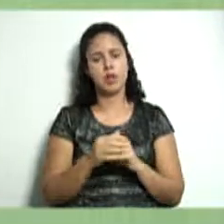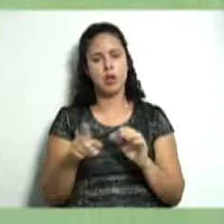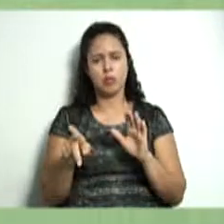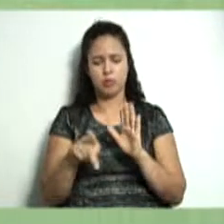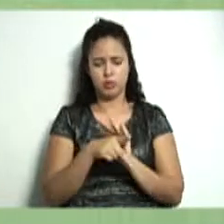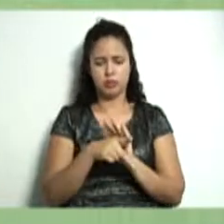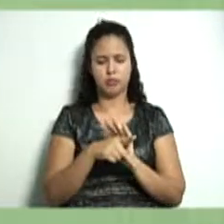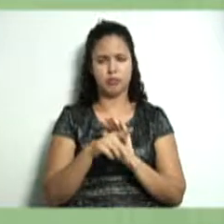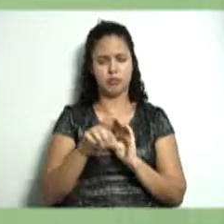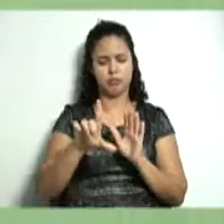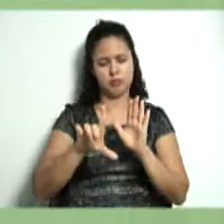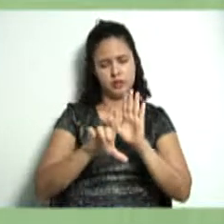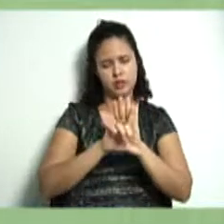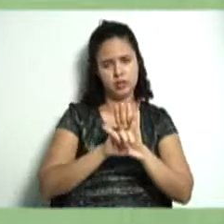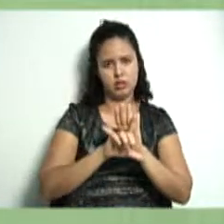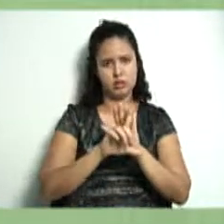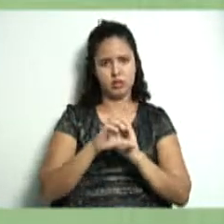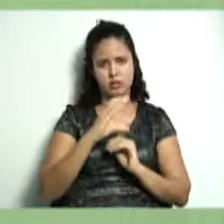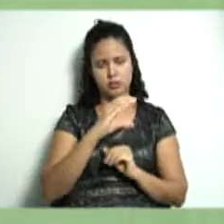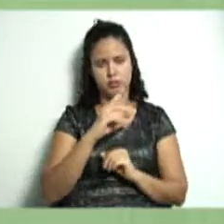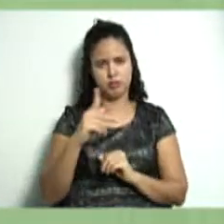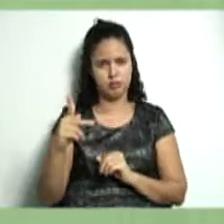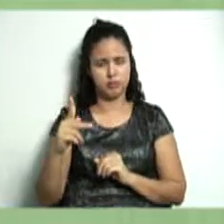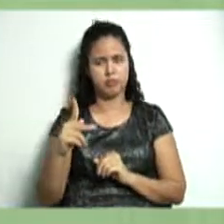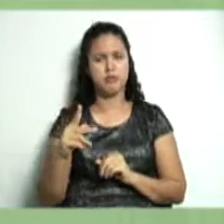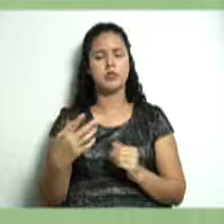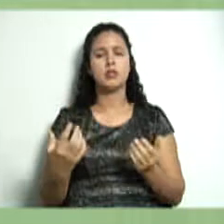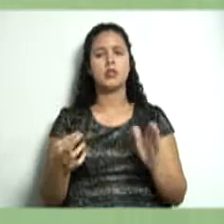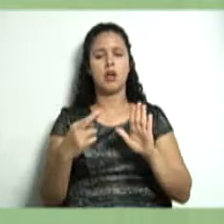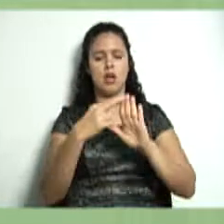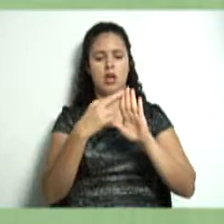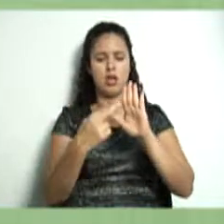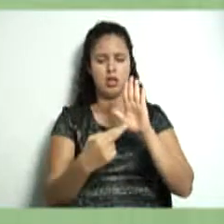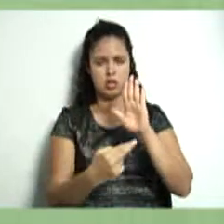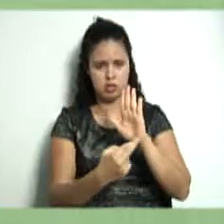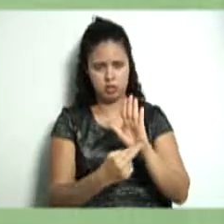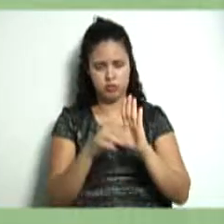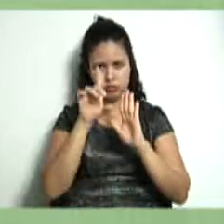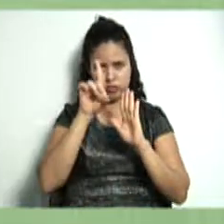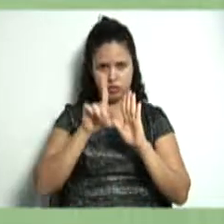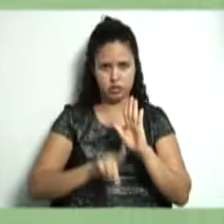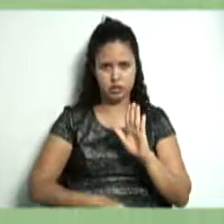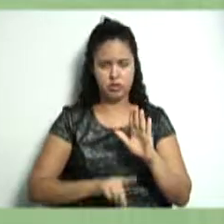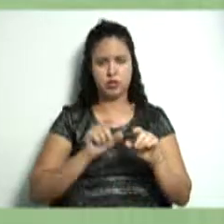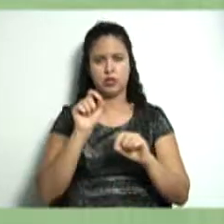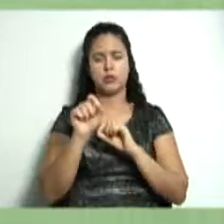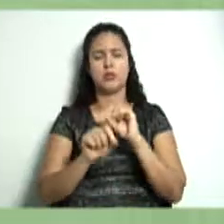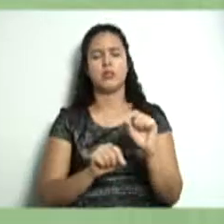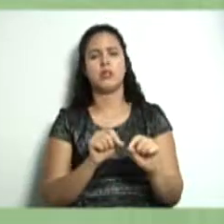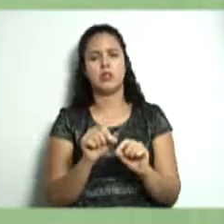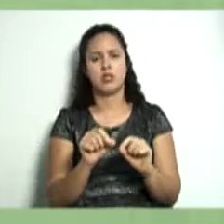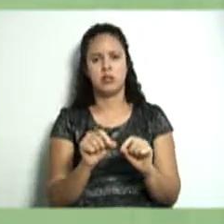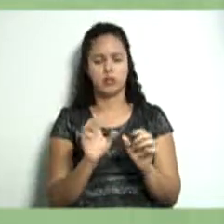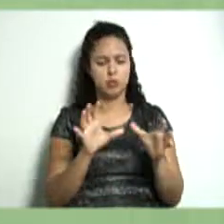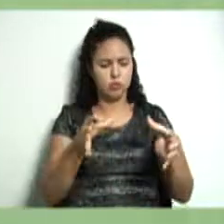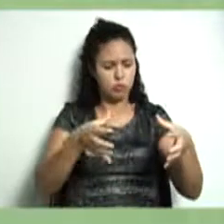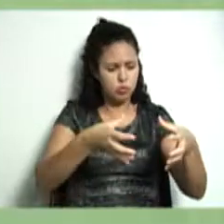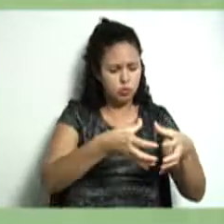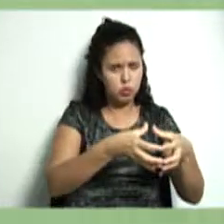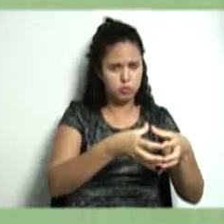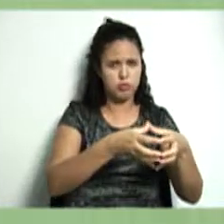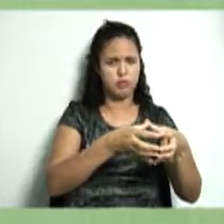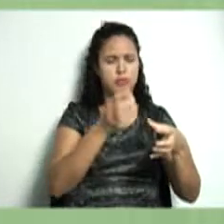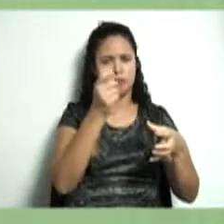legais. É regra no direito societário que nenhuma sociedade